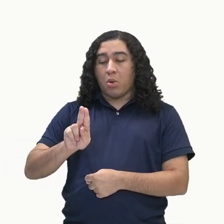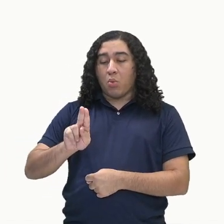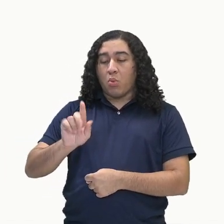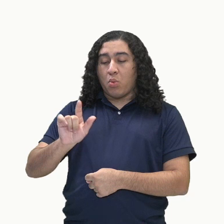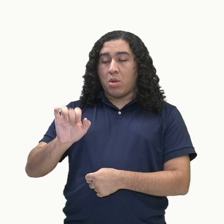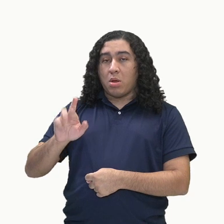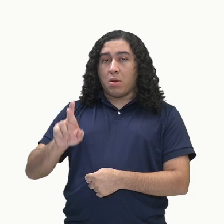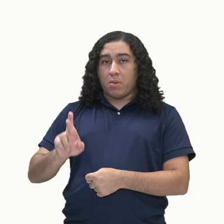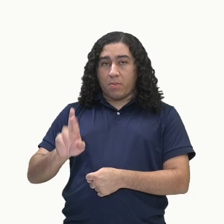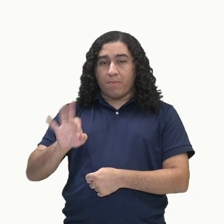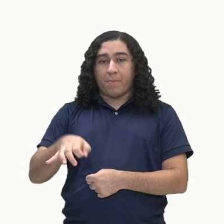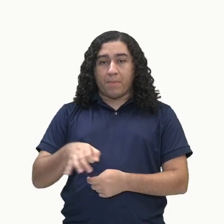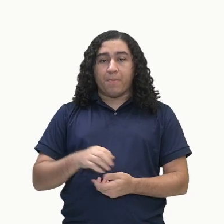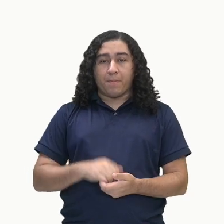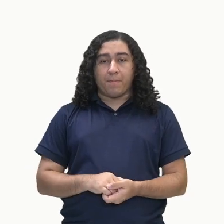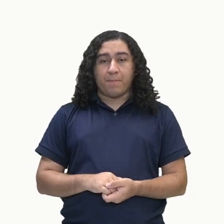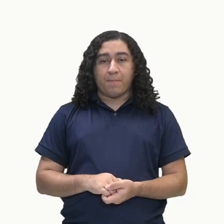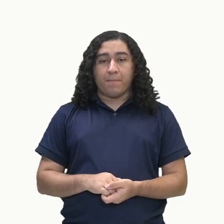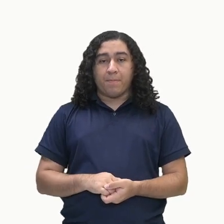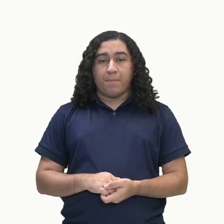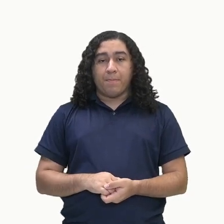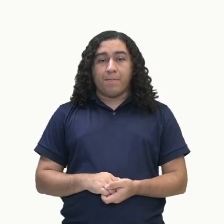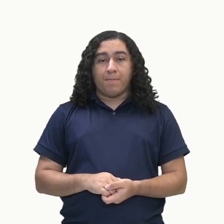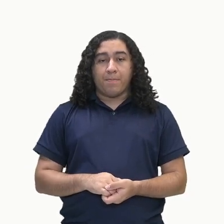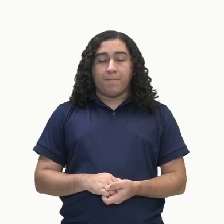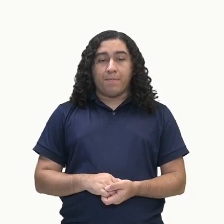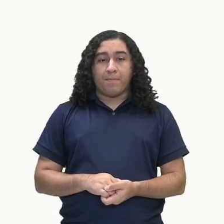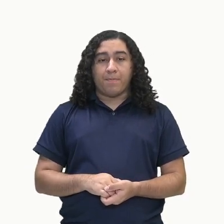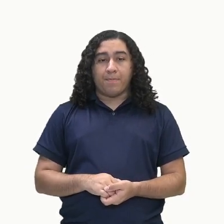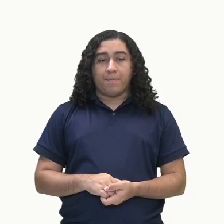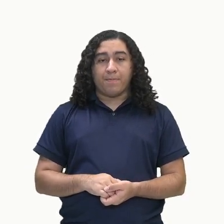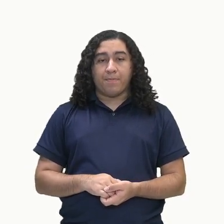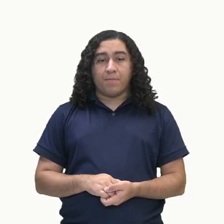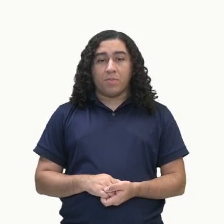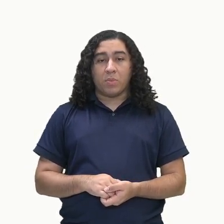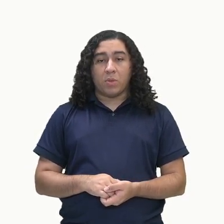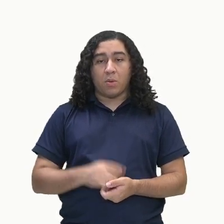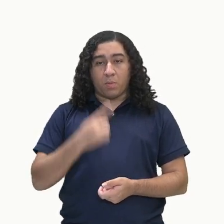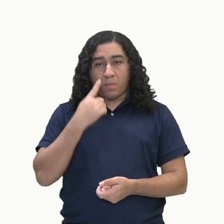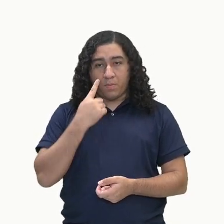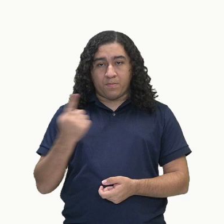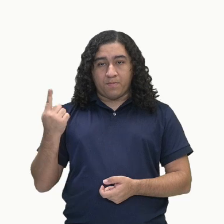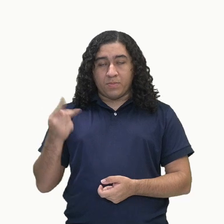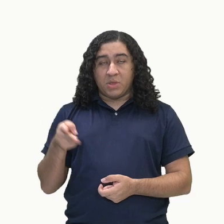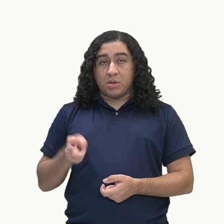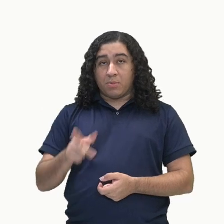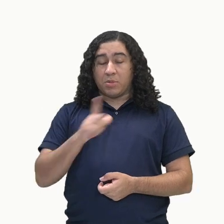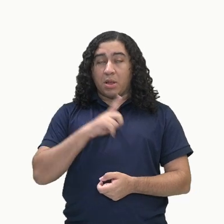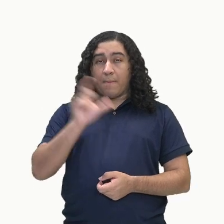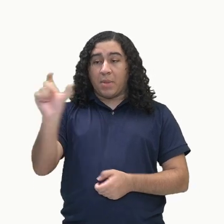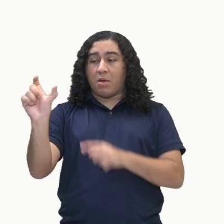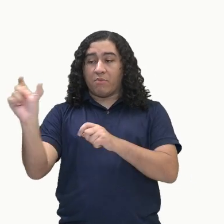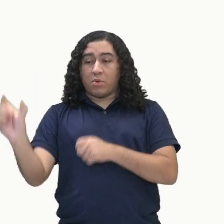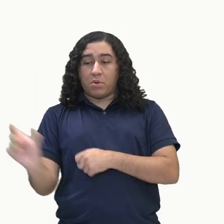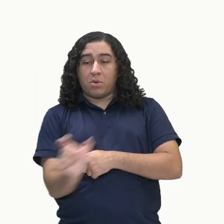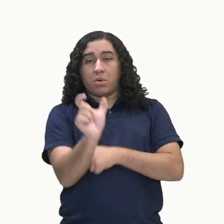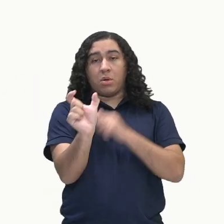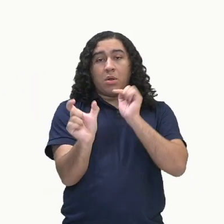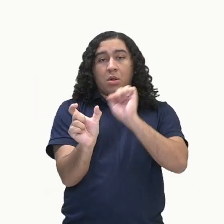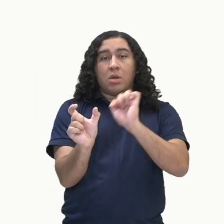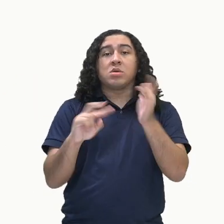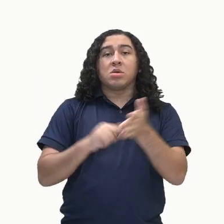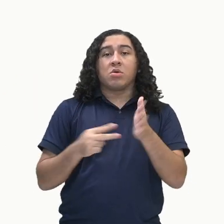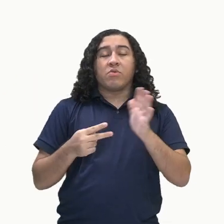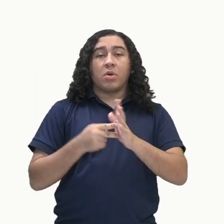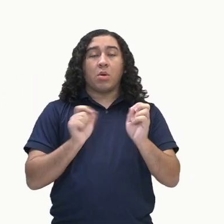dodecágono regular. Então, sempre que eu adiciono esta palavrinha aqui, regular, eu estou querendo dizer que este meu